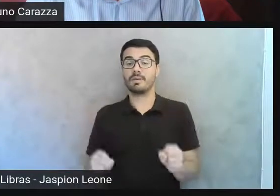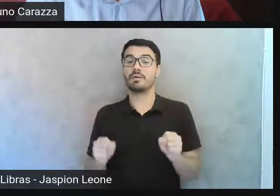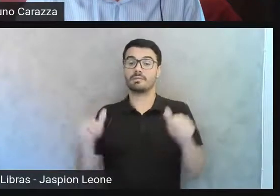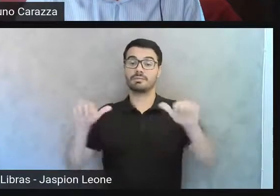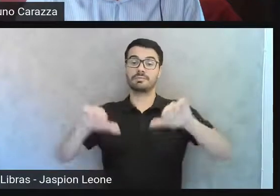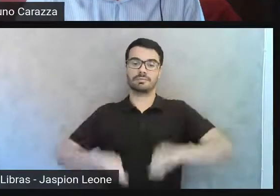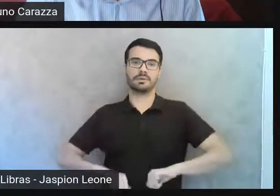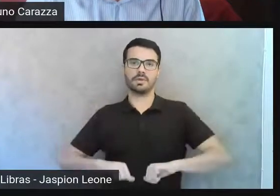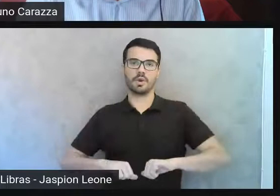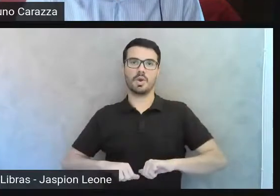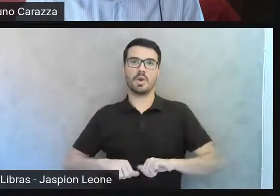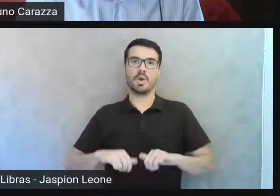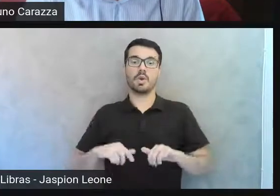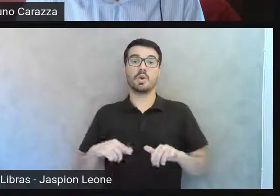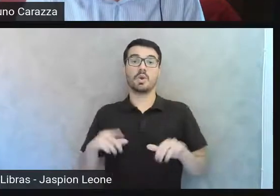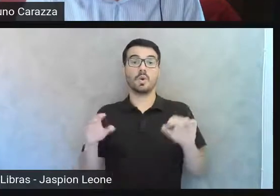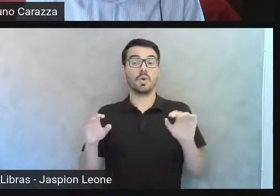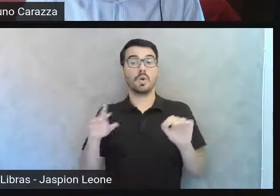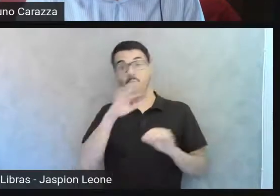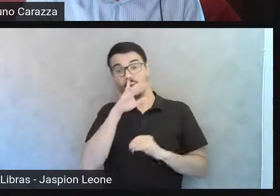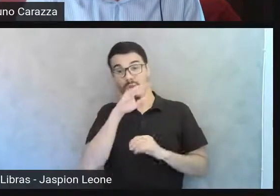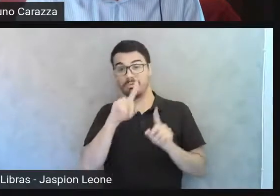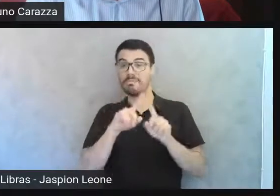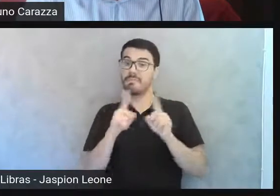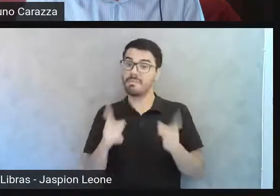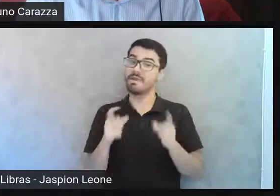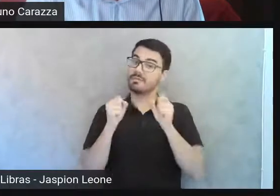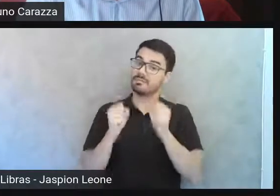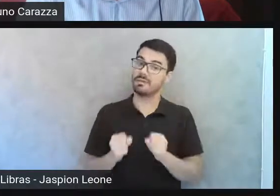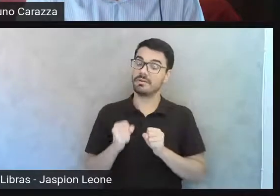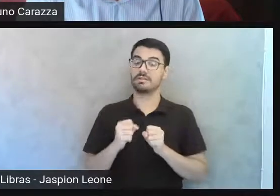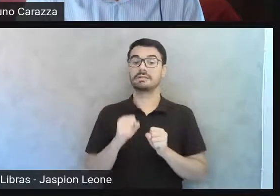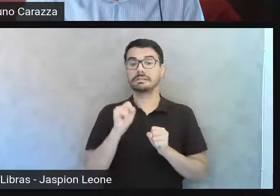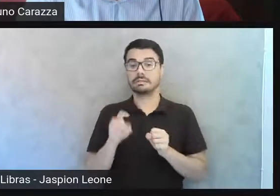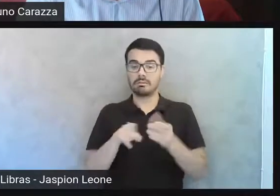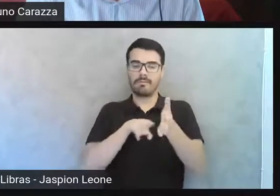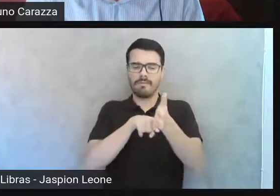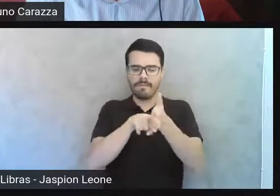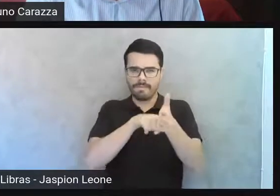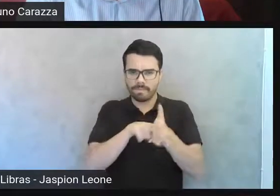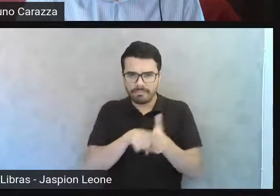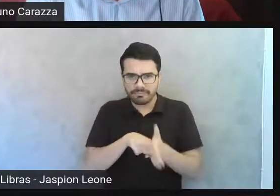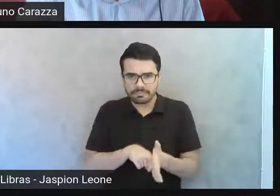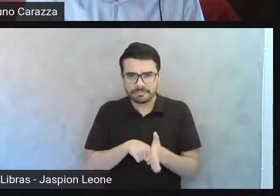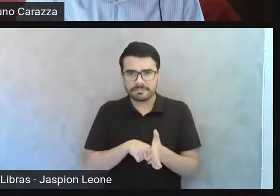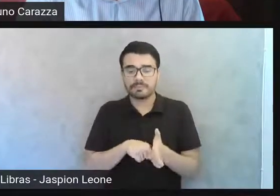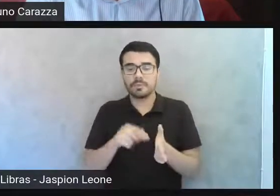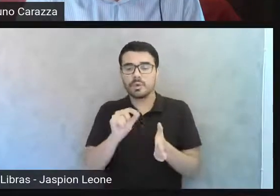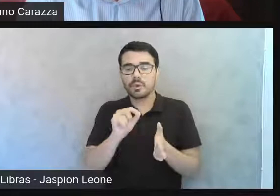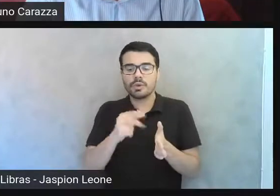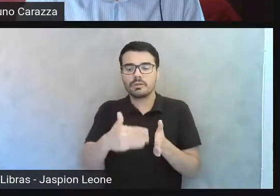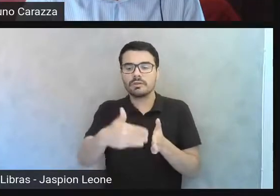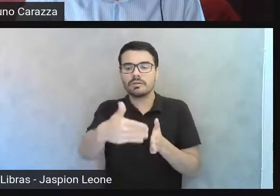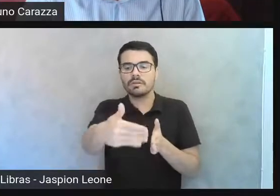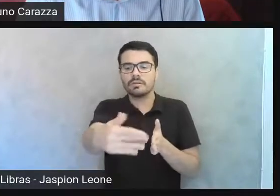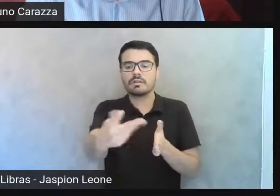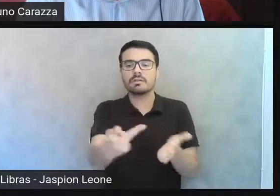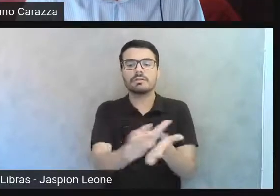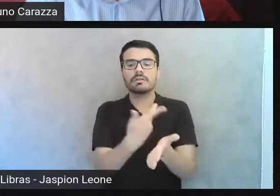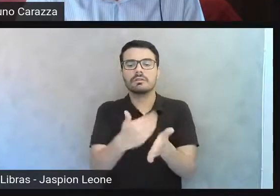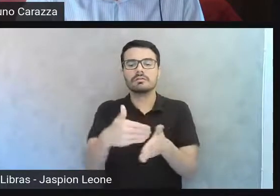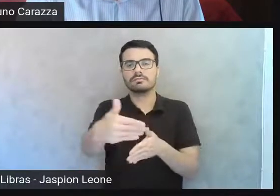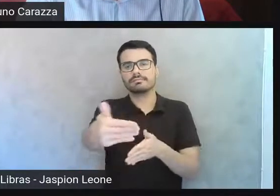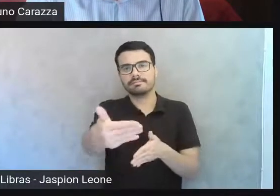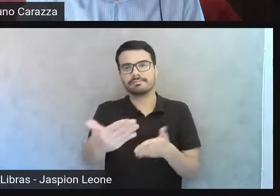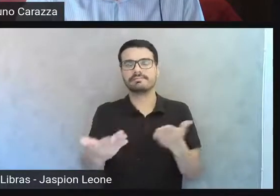ruim que não possa piorar, né? Então, se você não tem um diagnóstico, você não controla o efeito subsequente. Então,